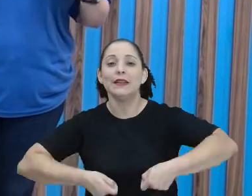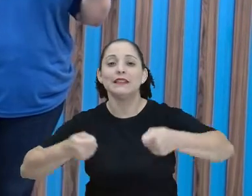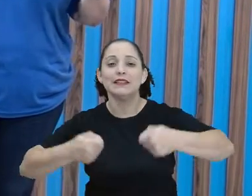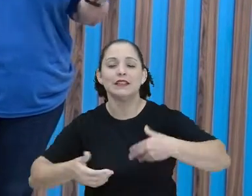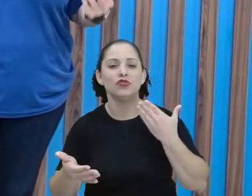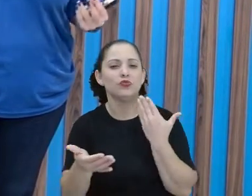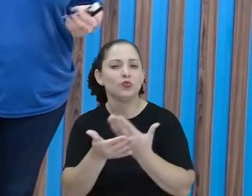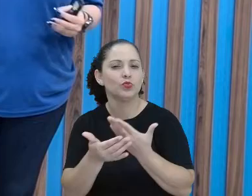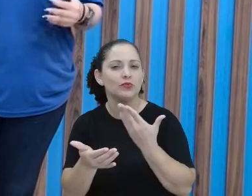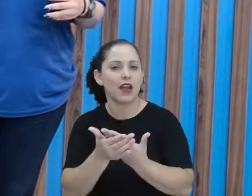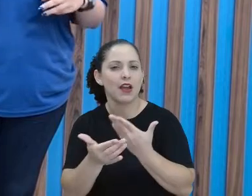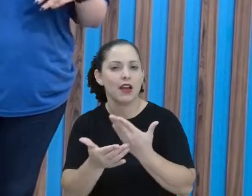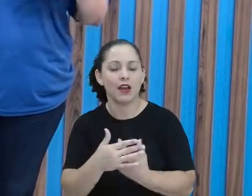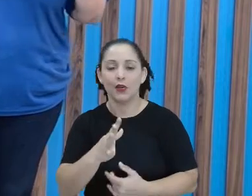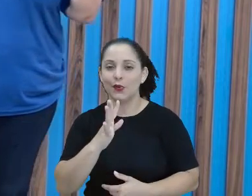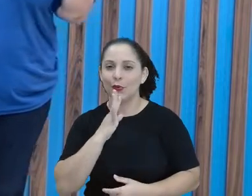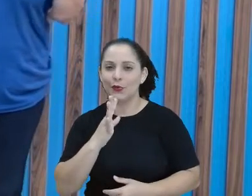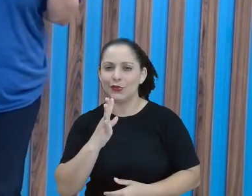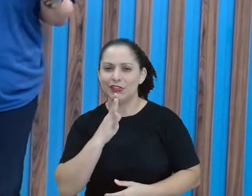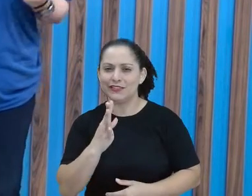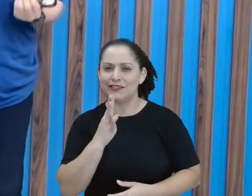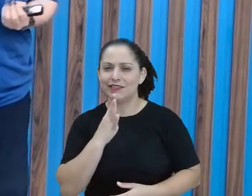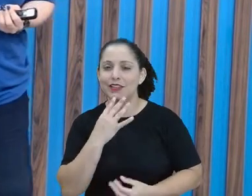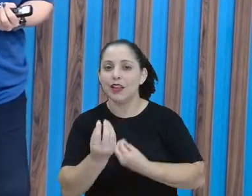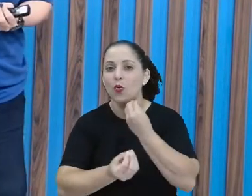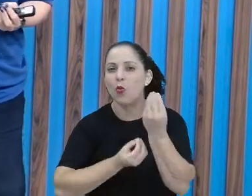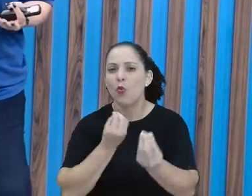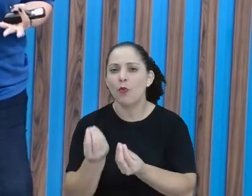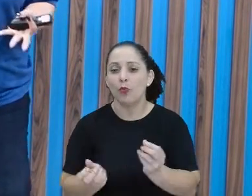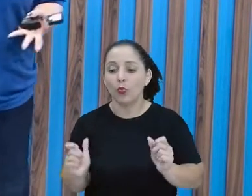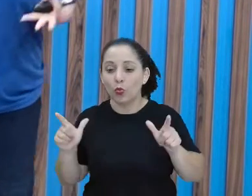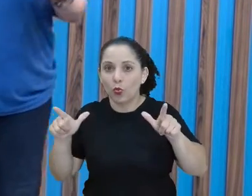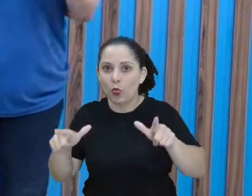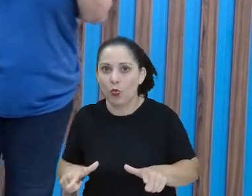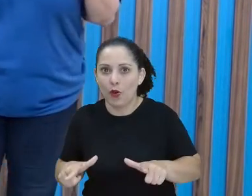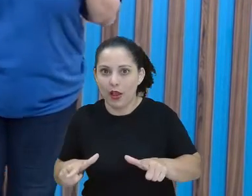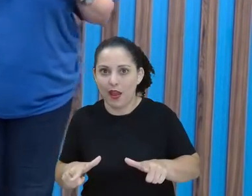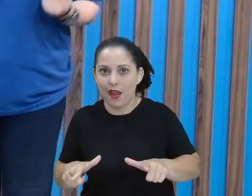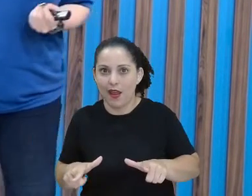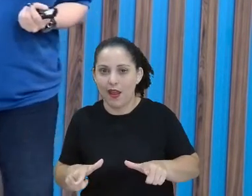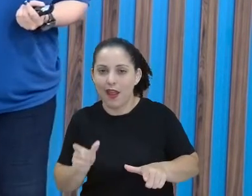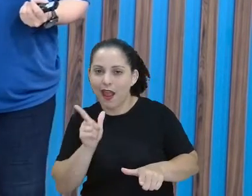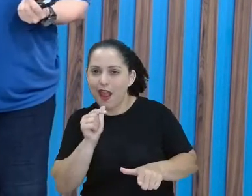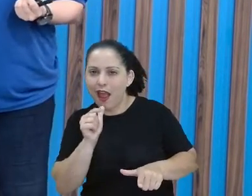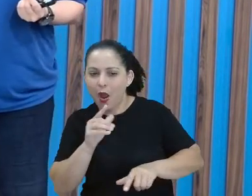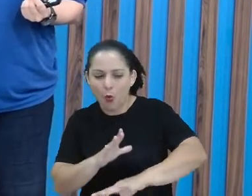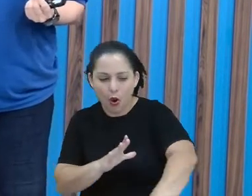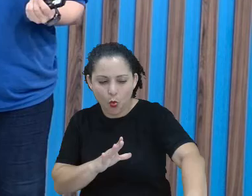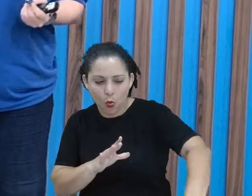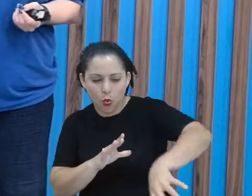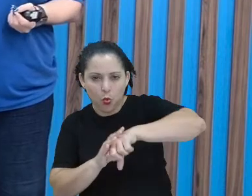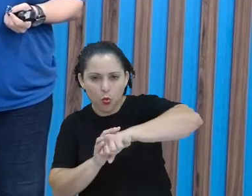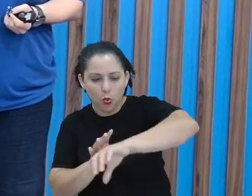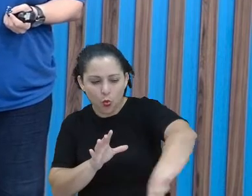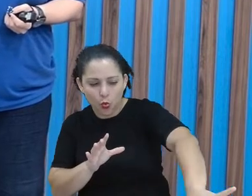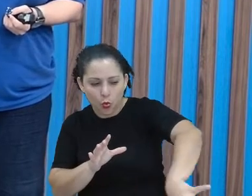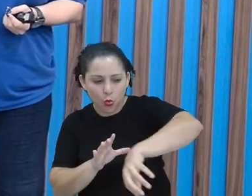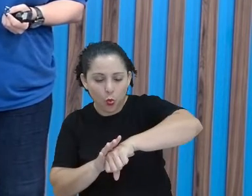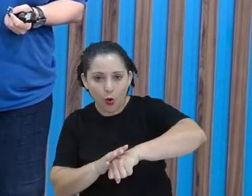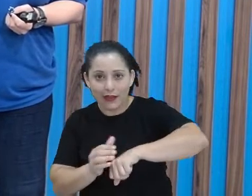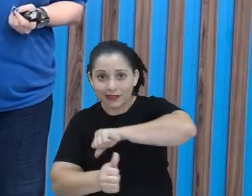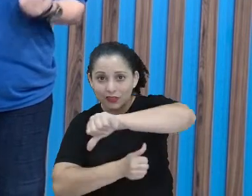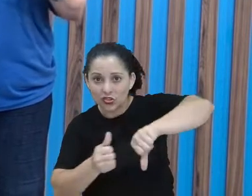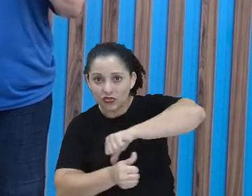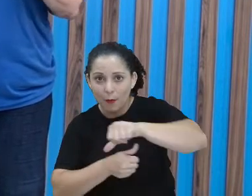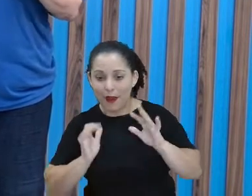estudo ambiental, saber em que manancial que a gente vai retirar essa água para que ela seja tratada.